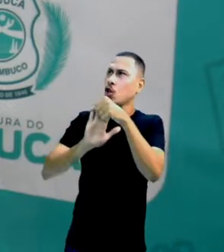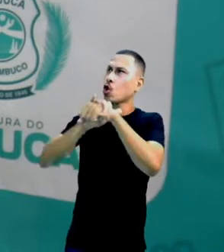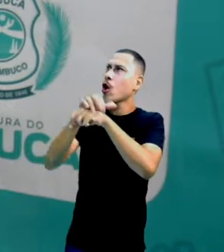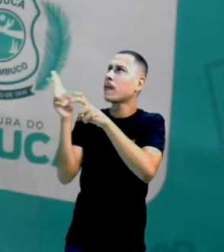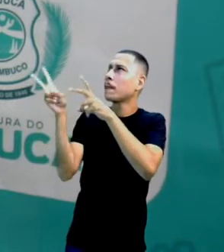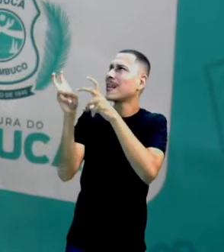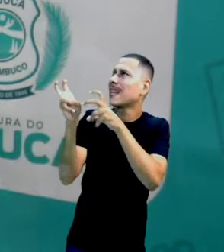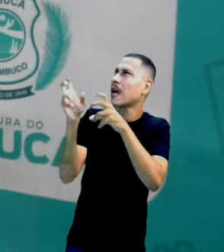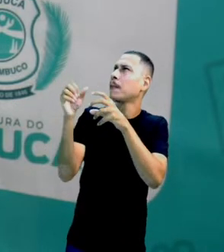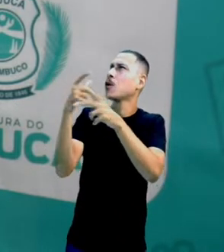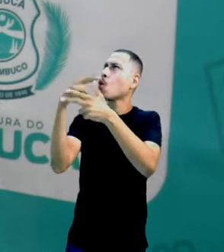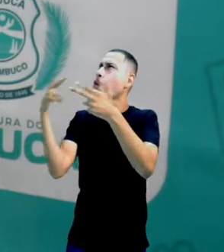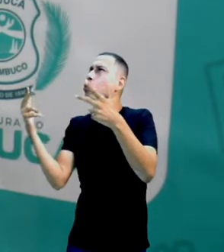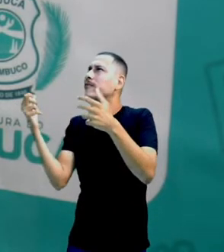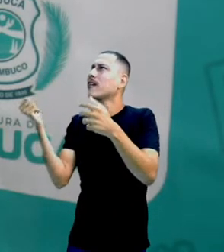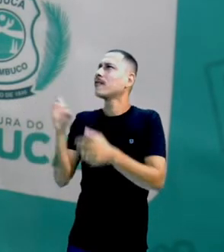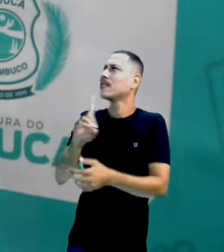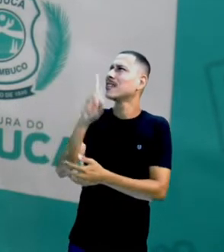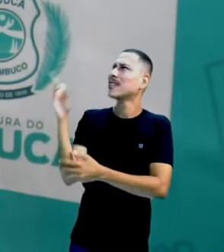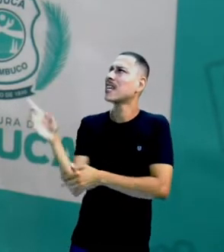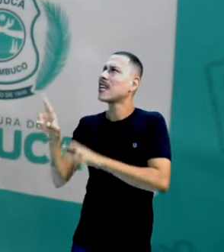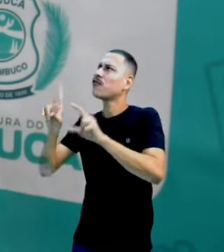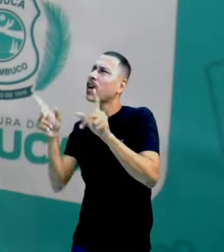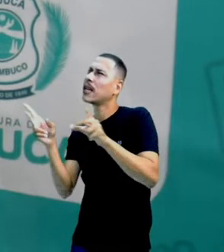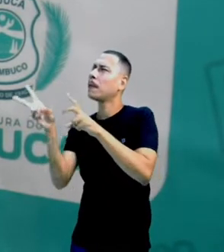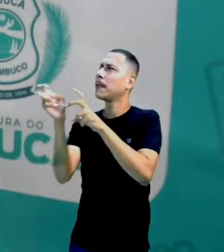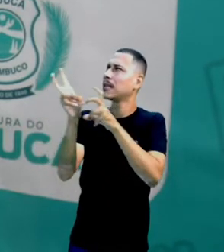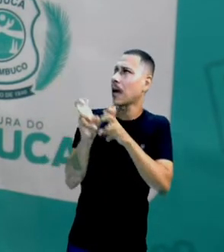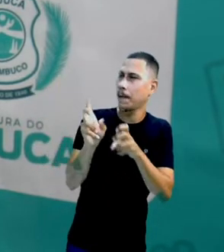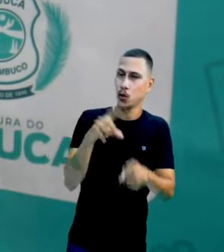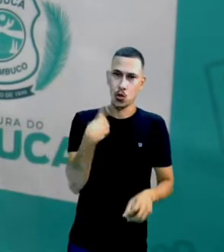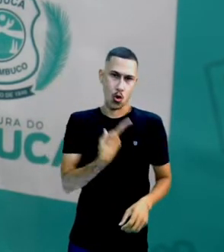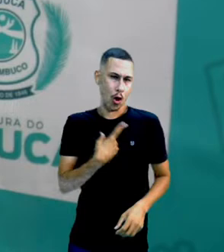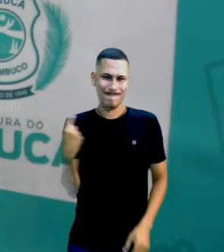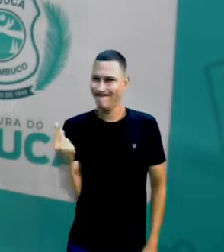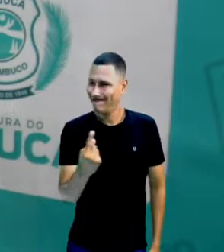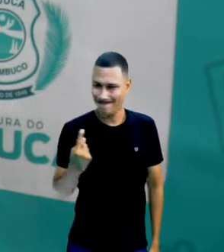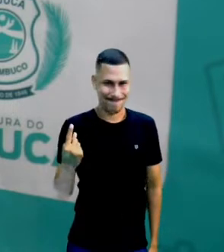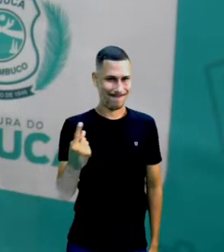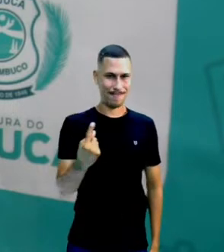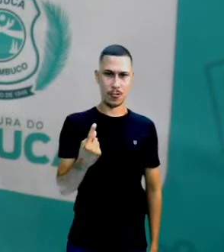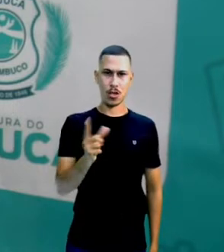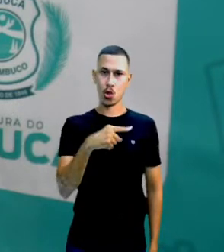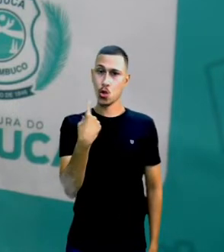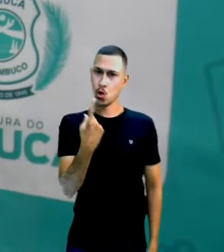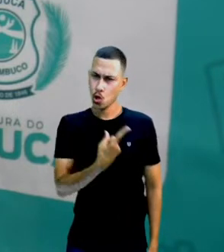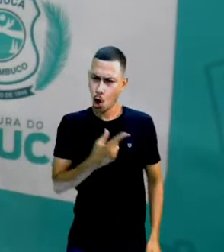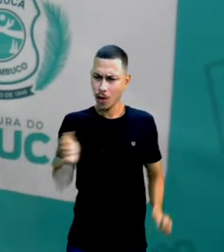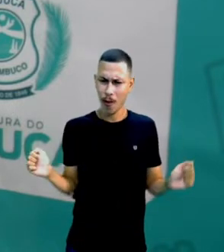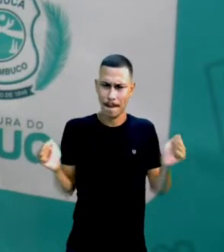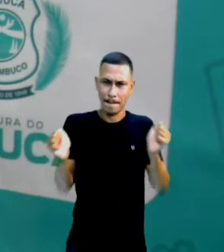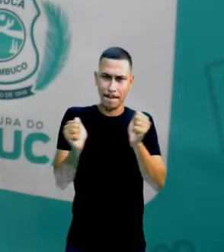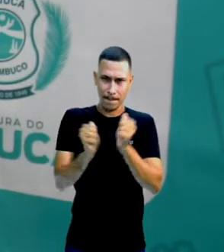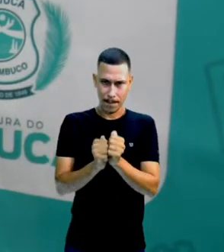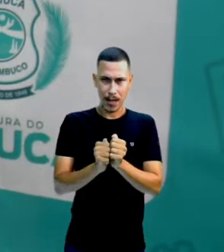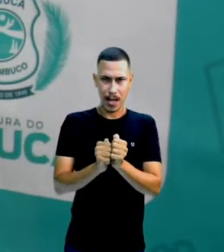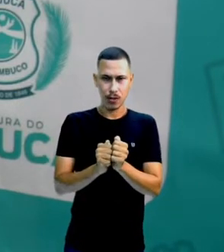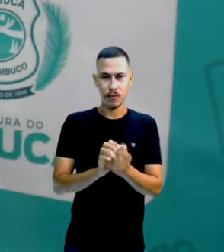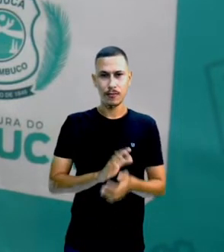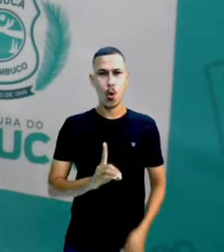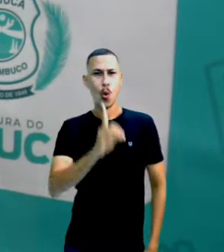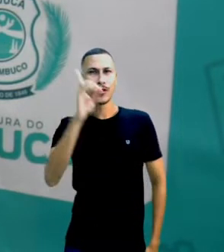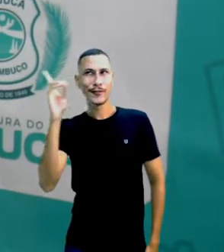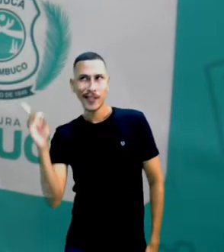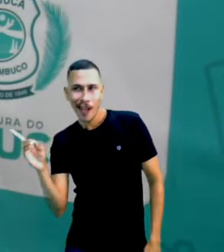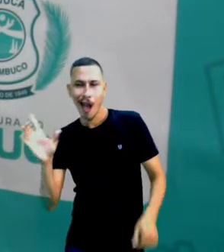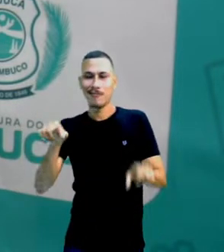ver? Não é isso? Então, nós não estamos sozinhos, tá certo? Estamos bem acompanhados durante o dia